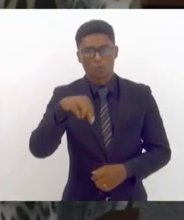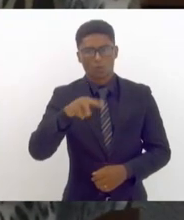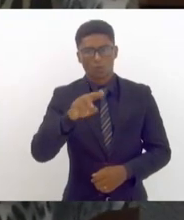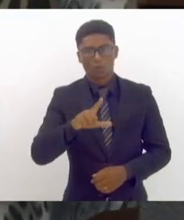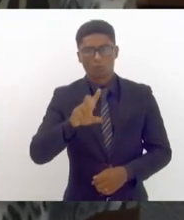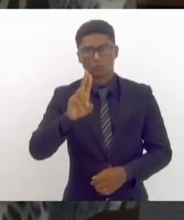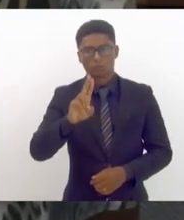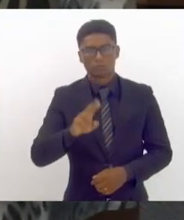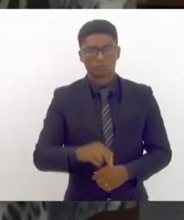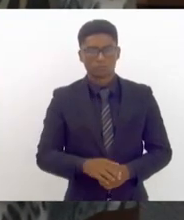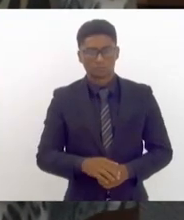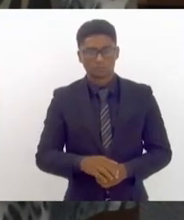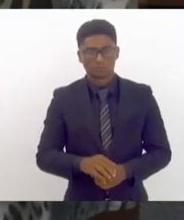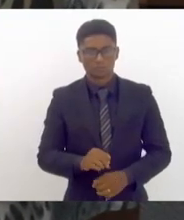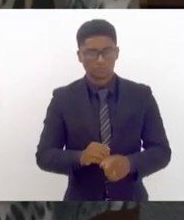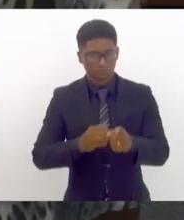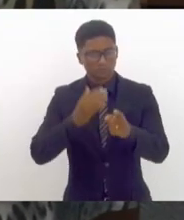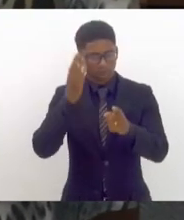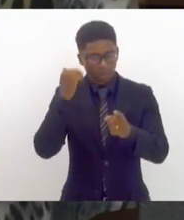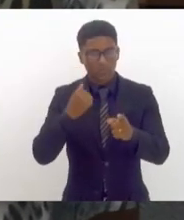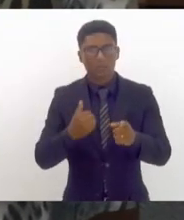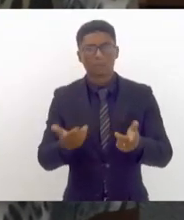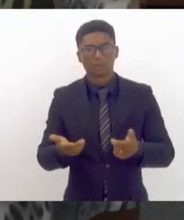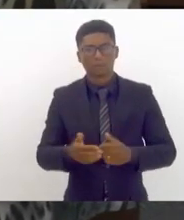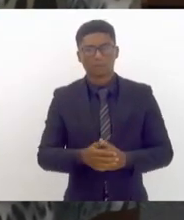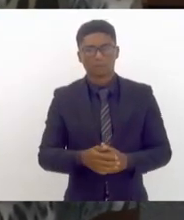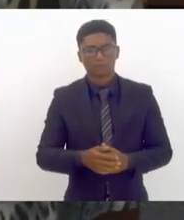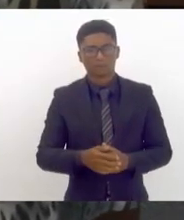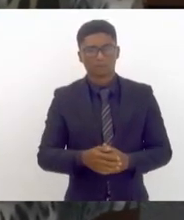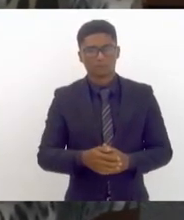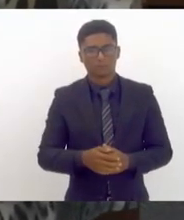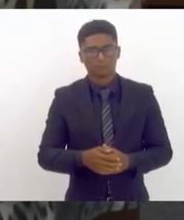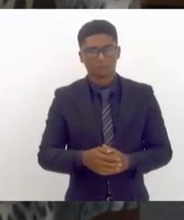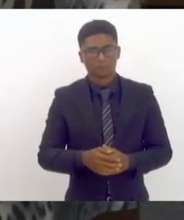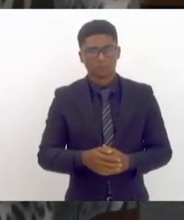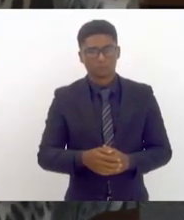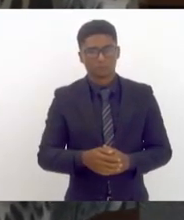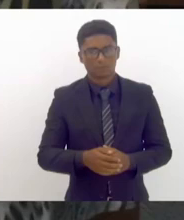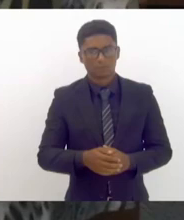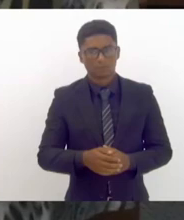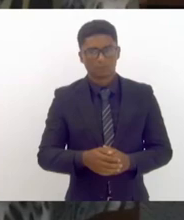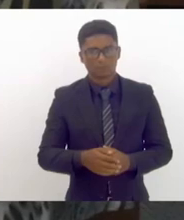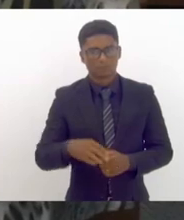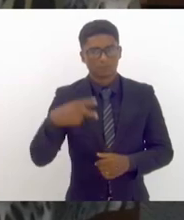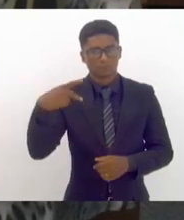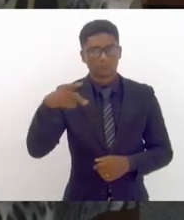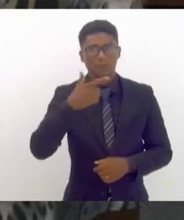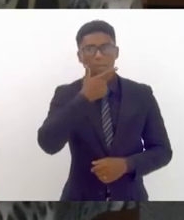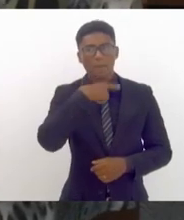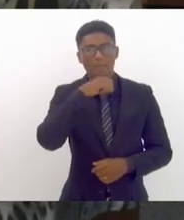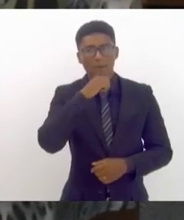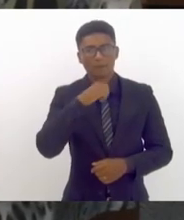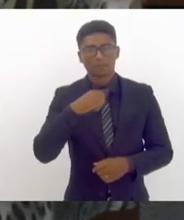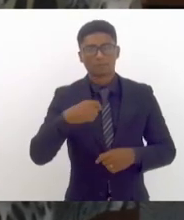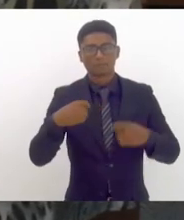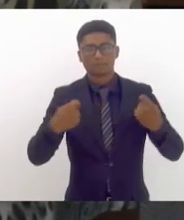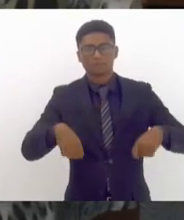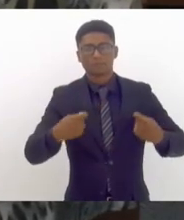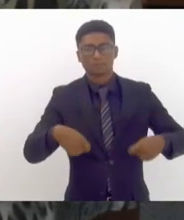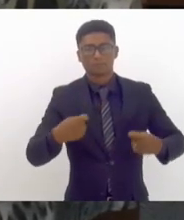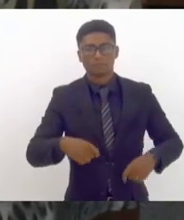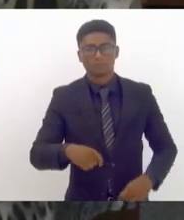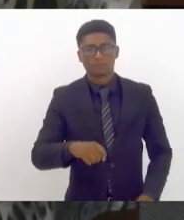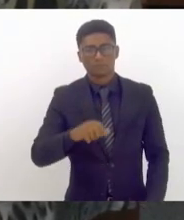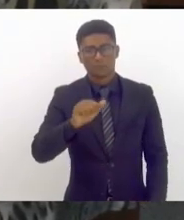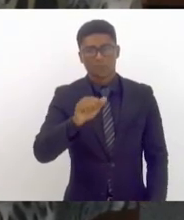E, como Vossa Senhoria sabe, a gente, quando fala no pai do Atila Nunes, a gente tem que saudá-lo, a